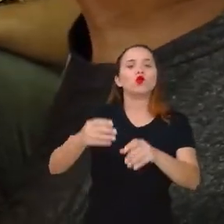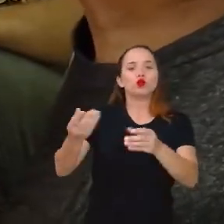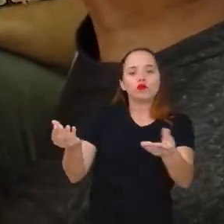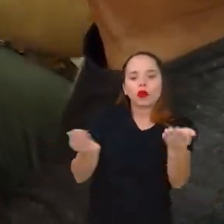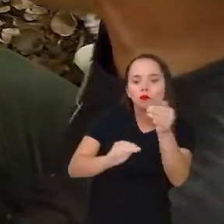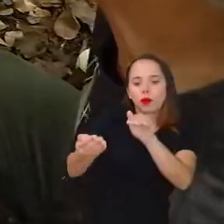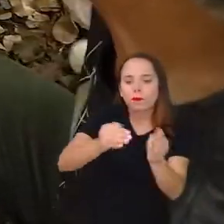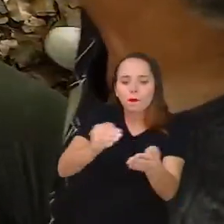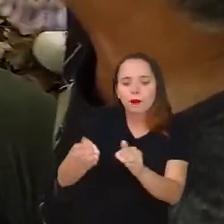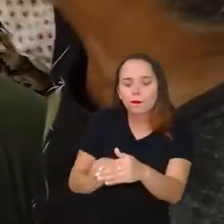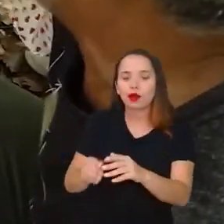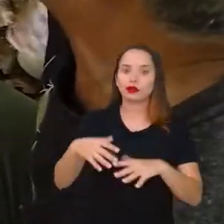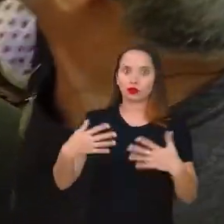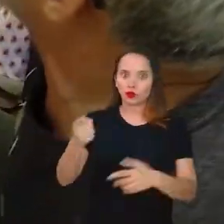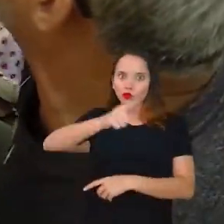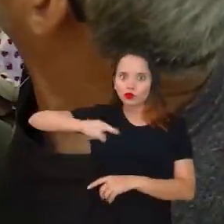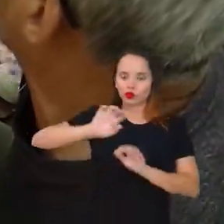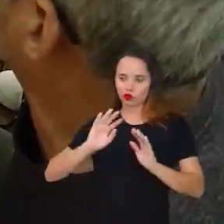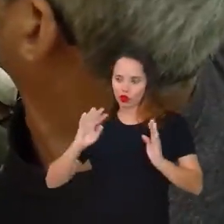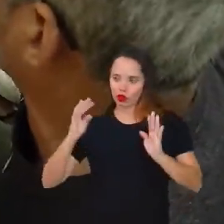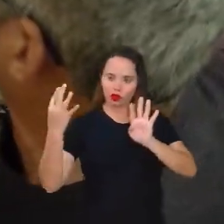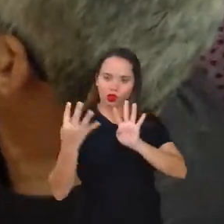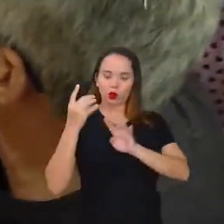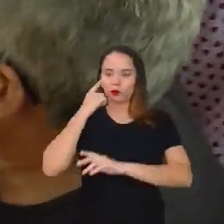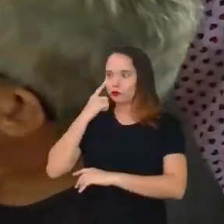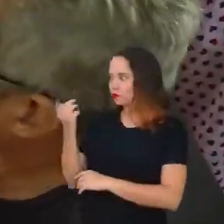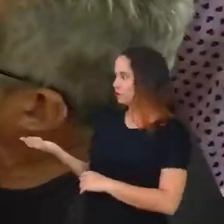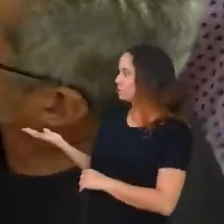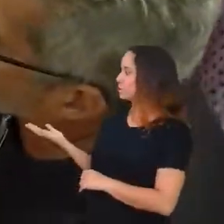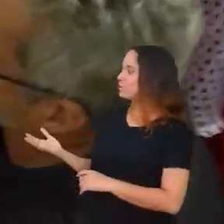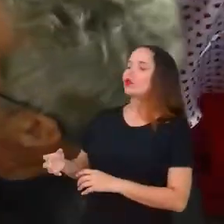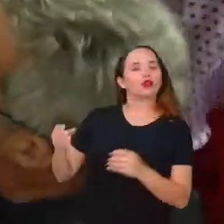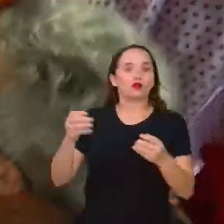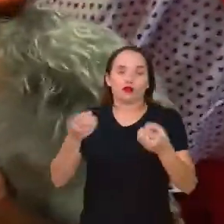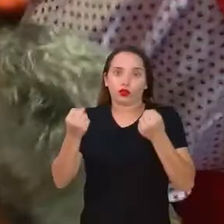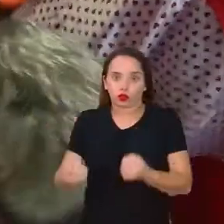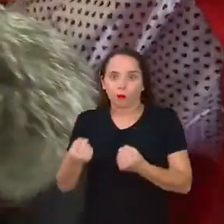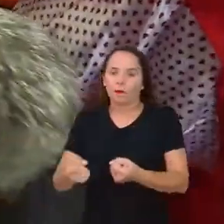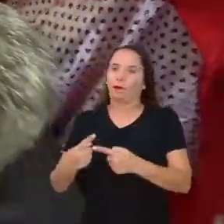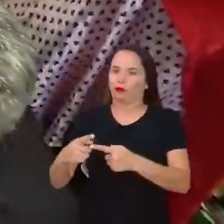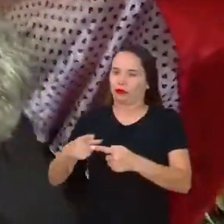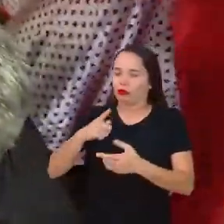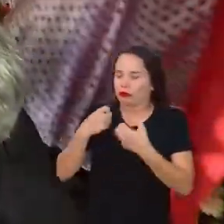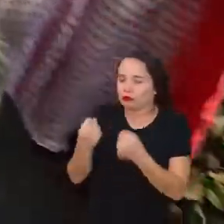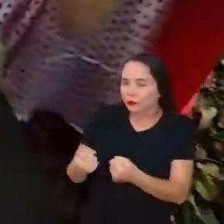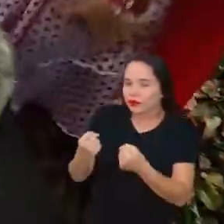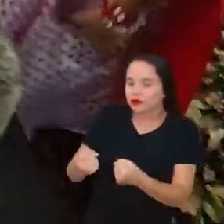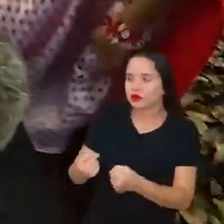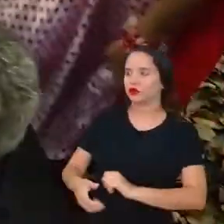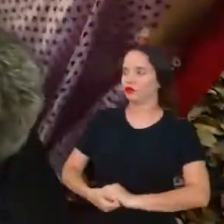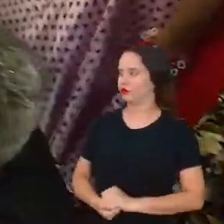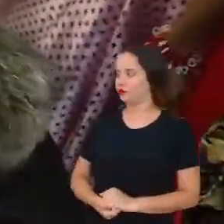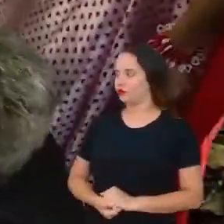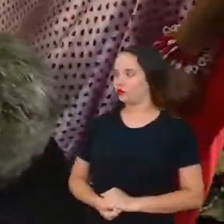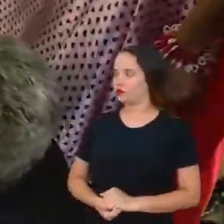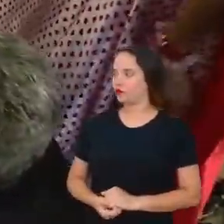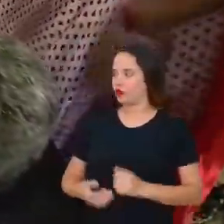então vocês fiquem do lado de cá tá colaborador que é um pouco pesada por favor